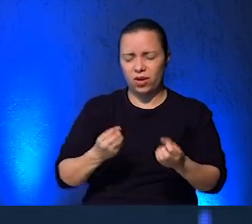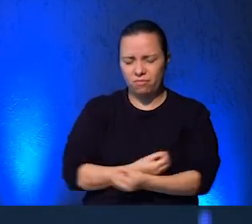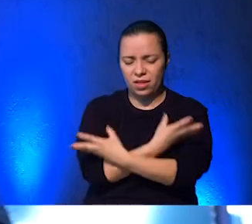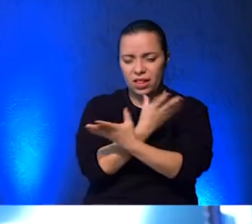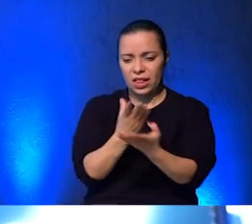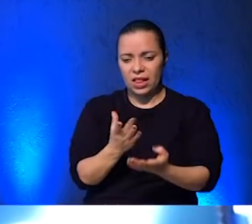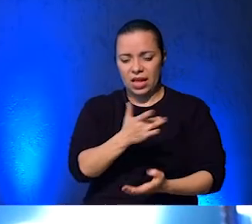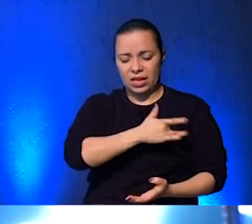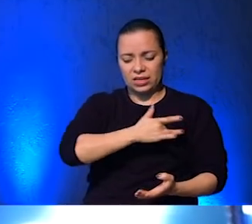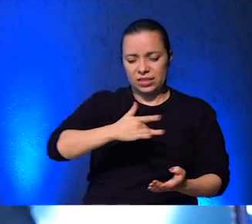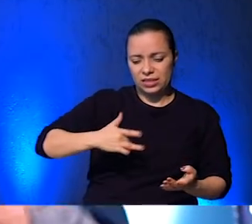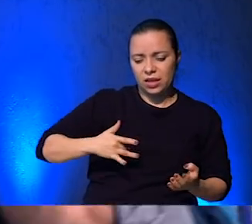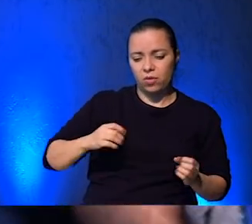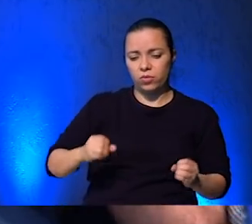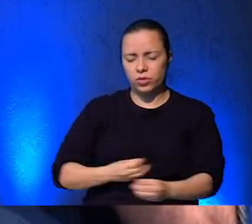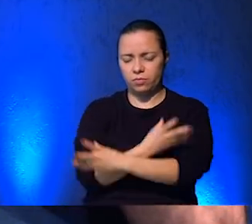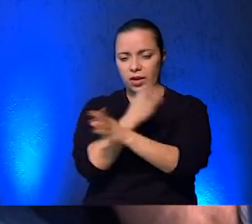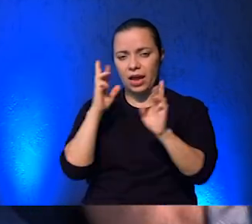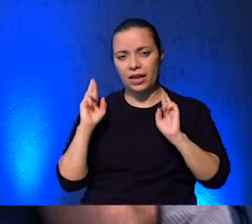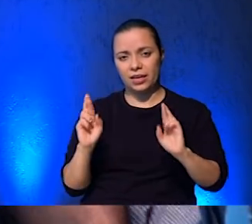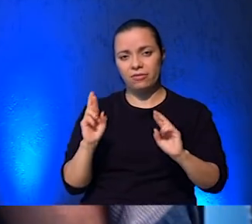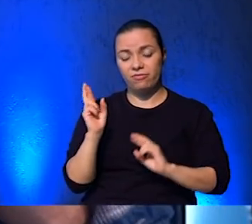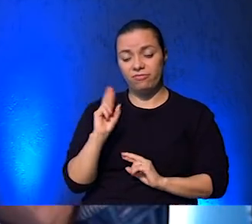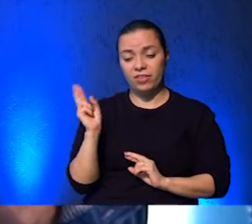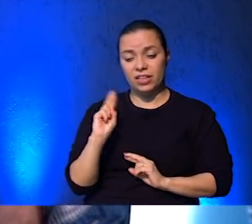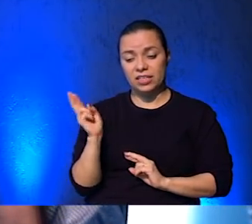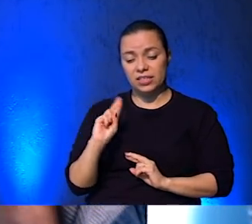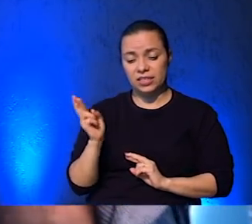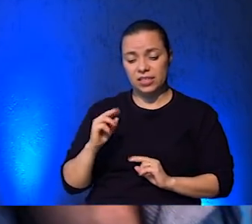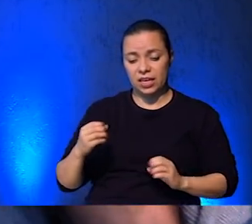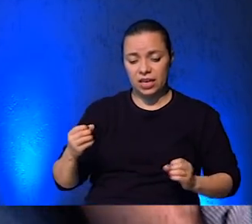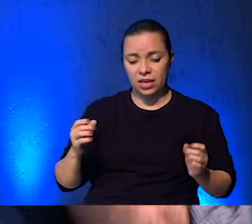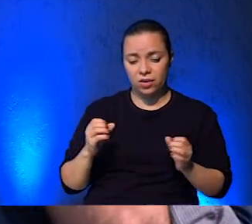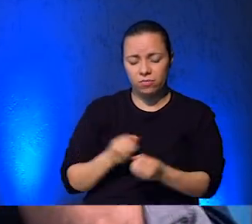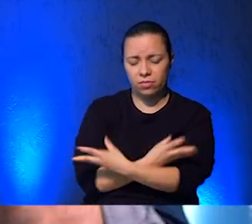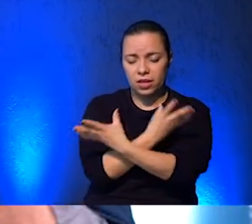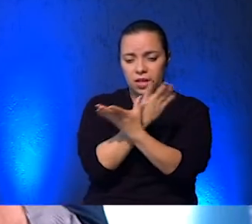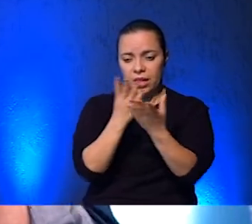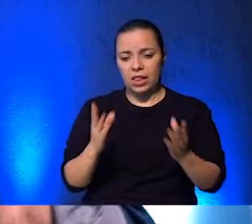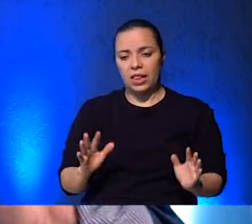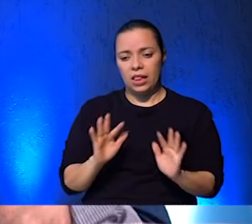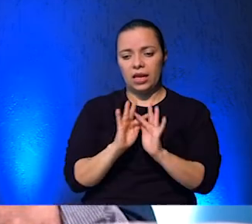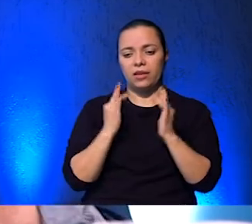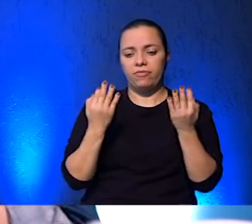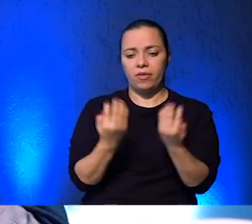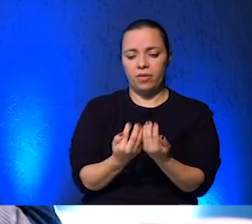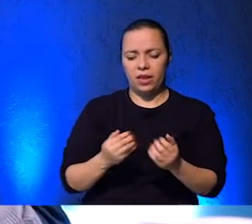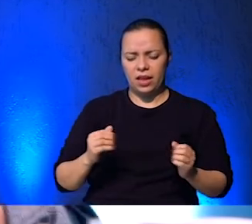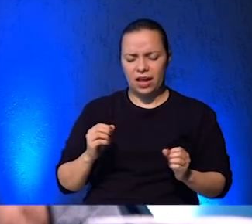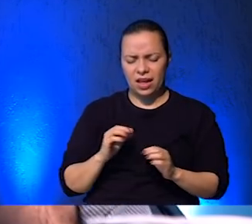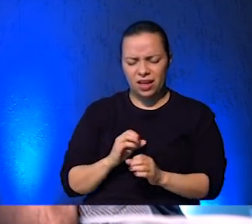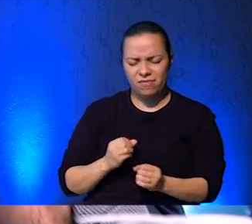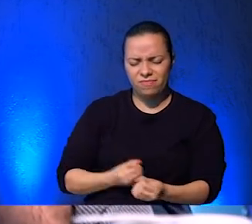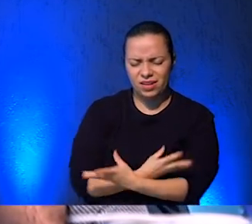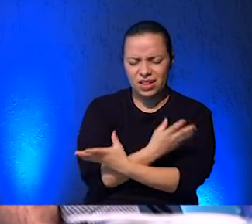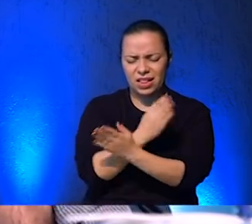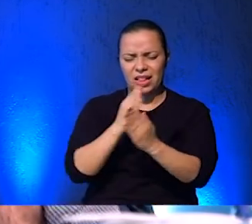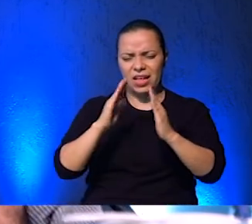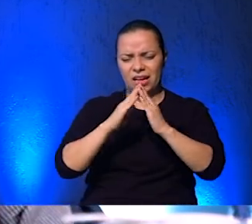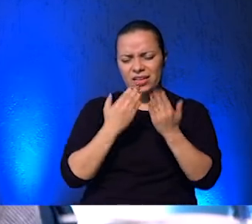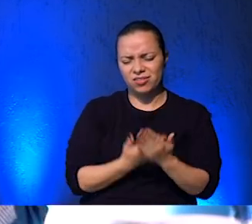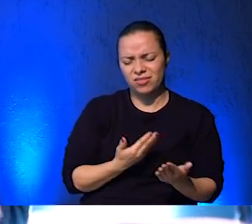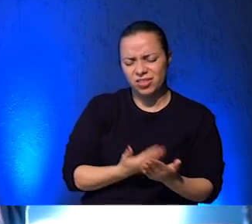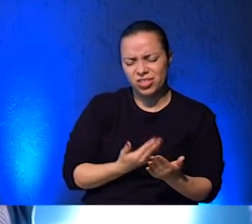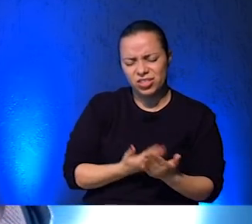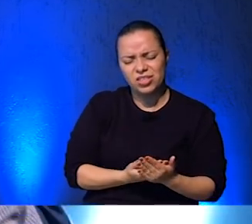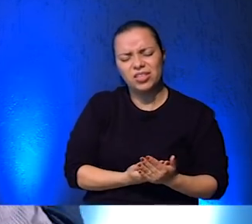saúde da área financeira na área familiar na área oi natália profissional na área estudantil eu estou